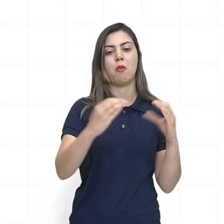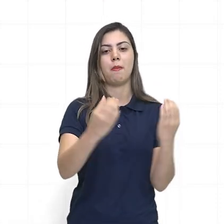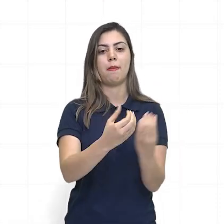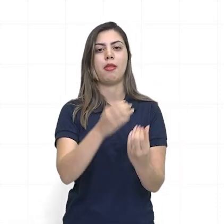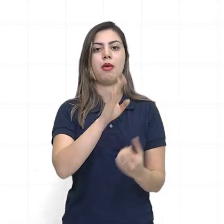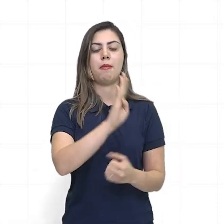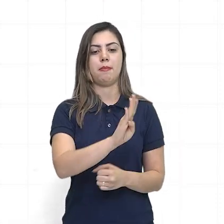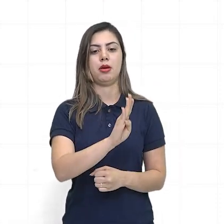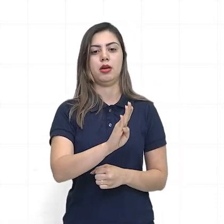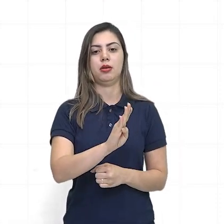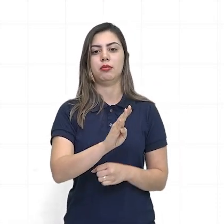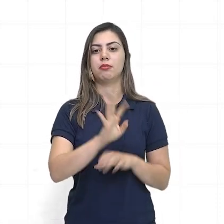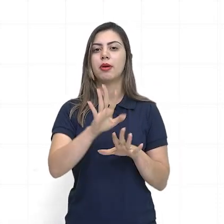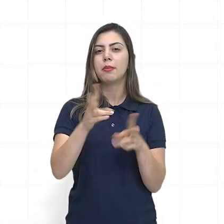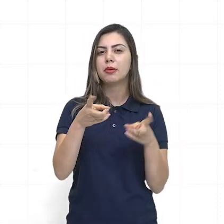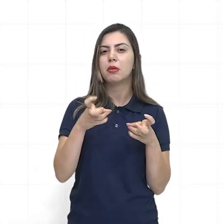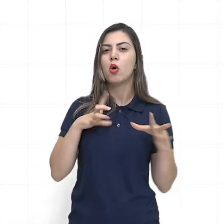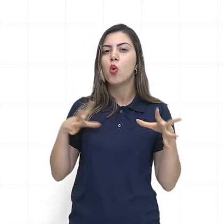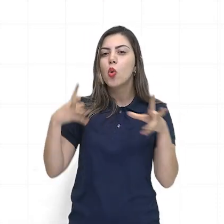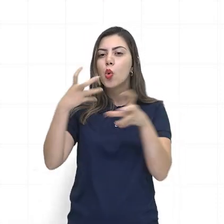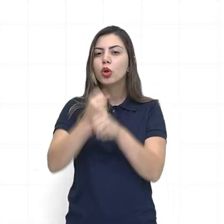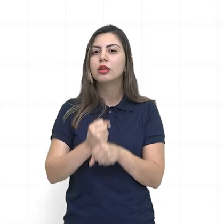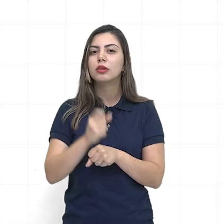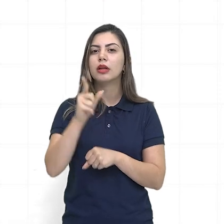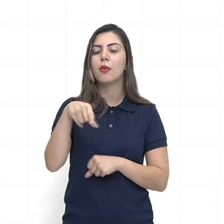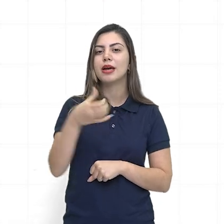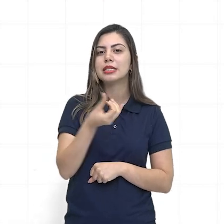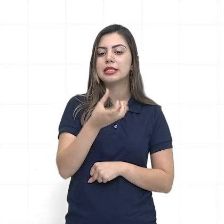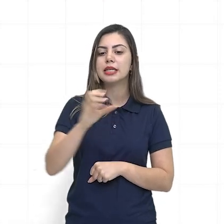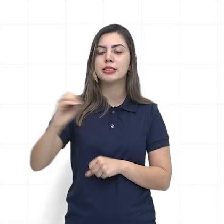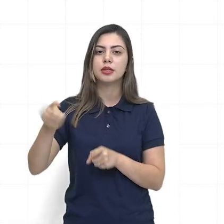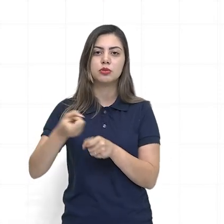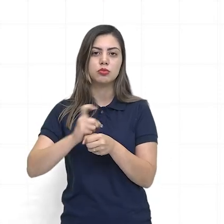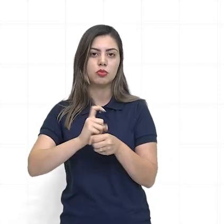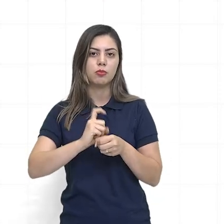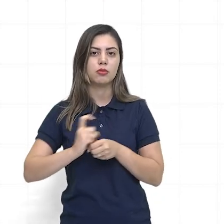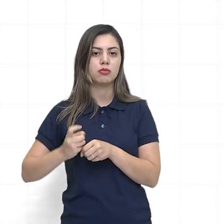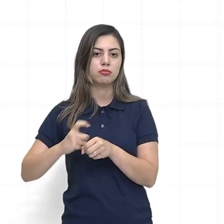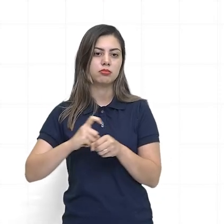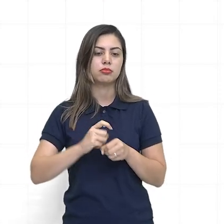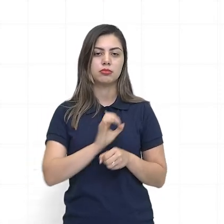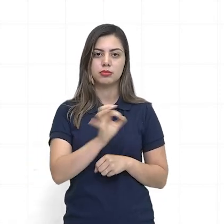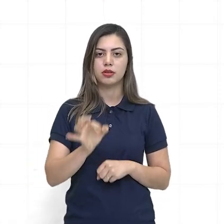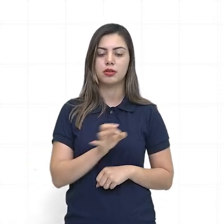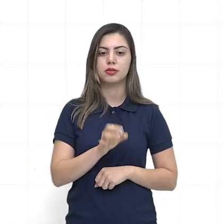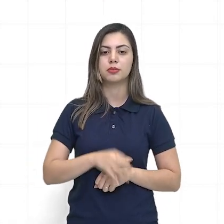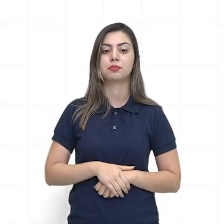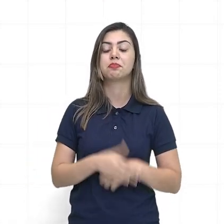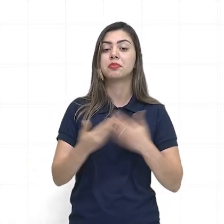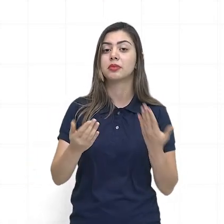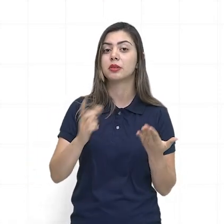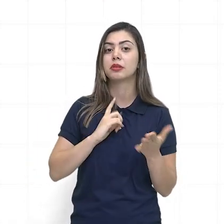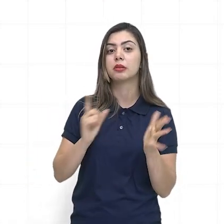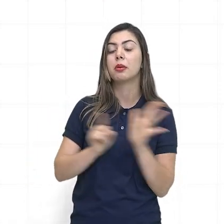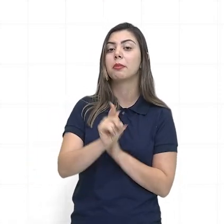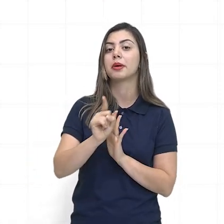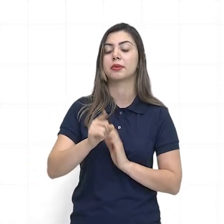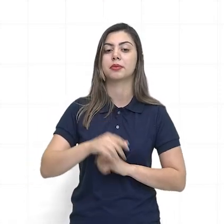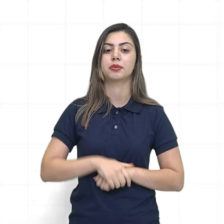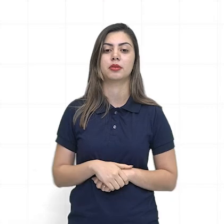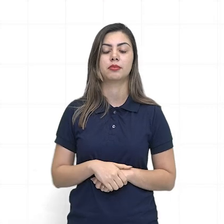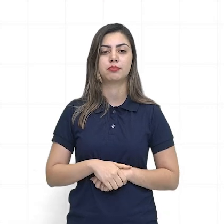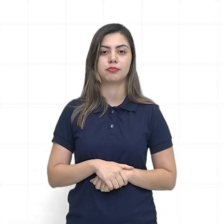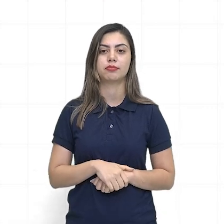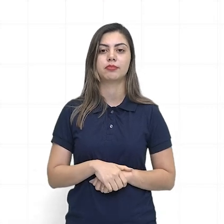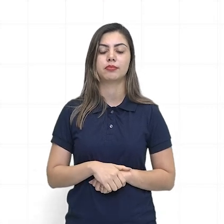O todo são os 600 tucumãs, né? Beleza, olha. Aí a pergunta que